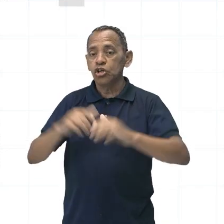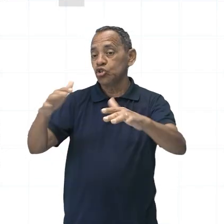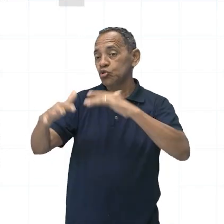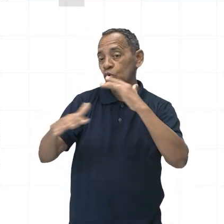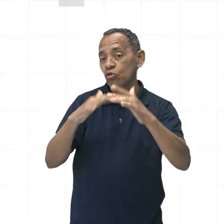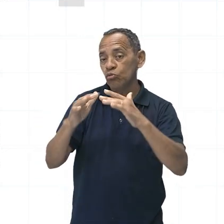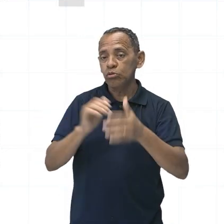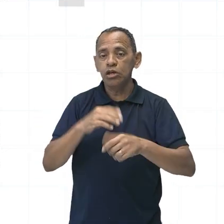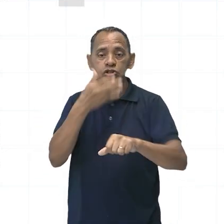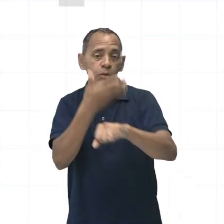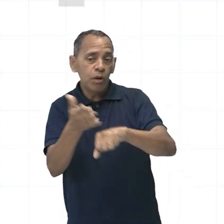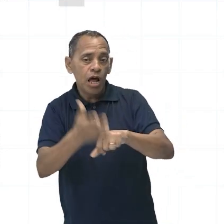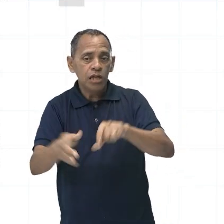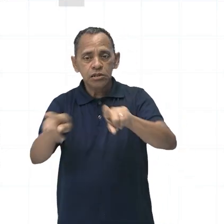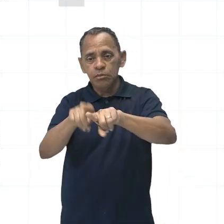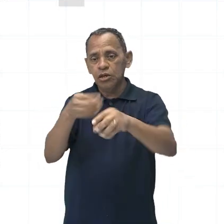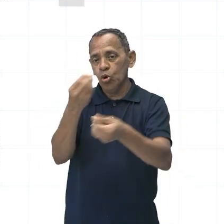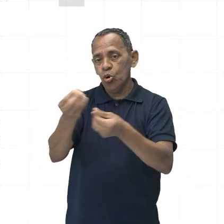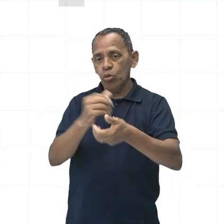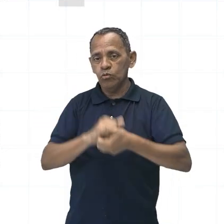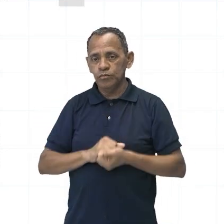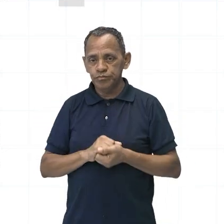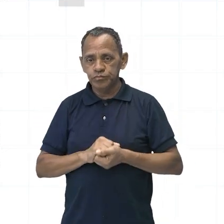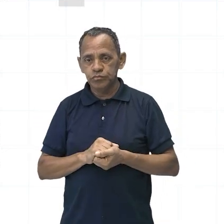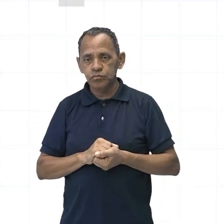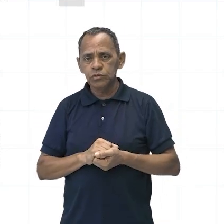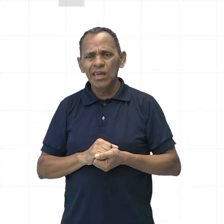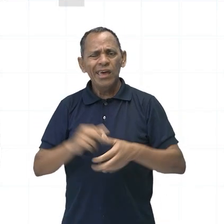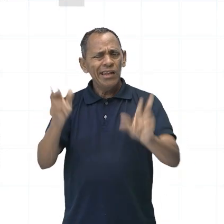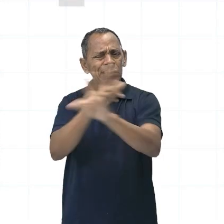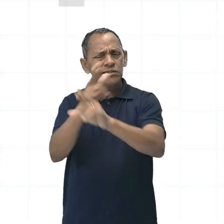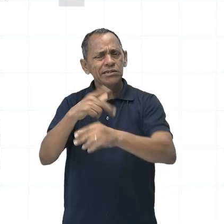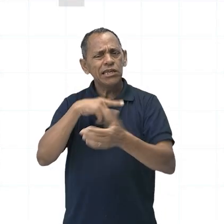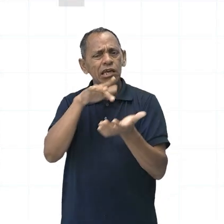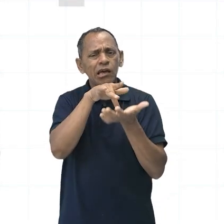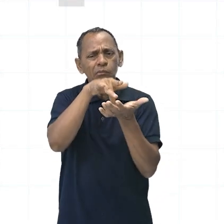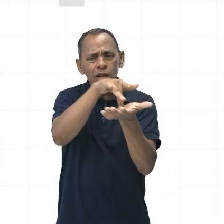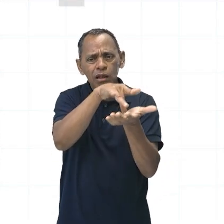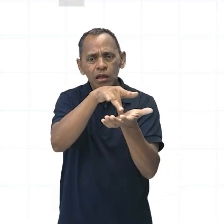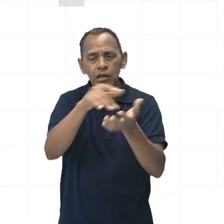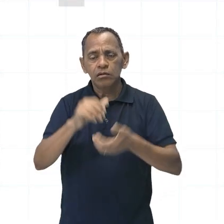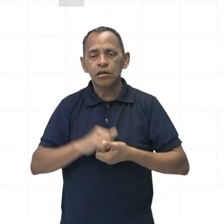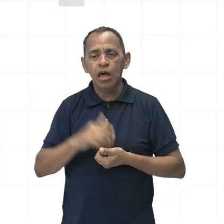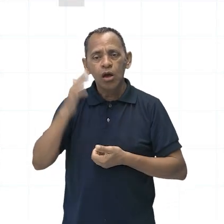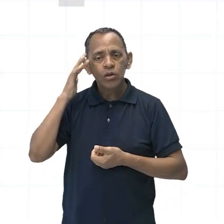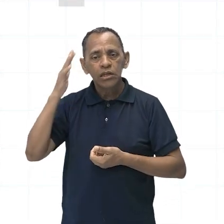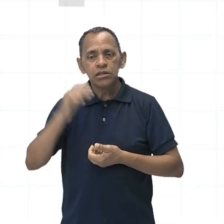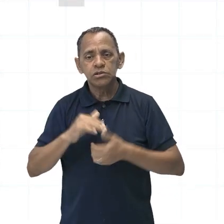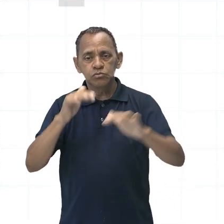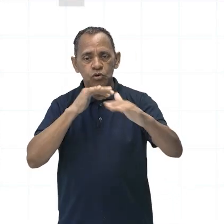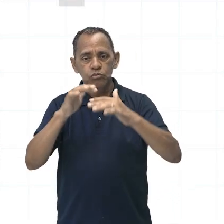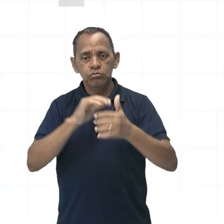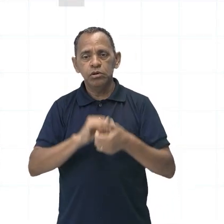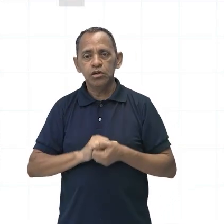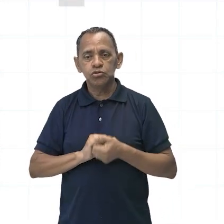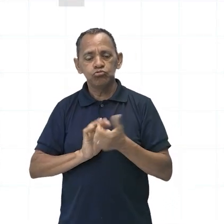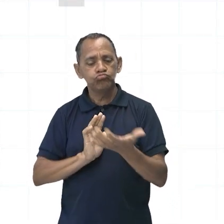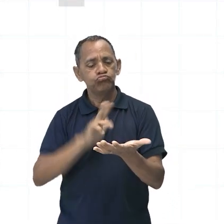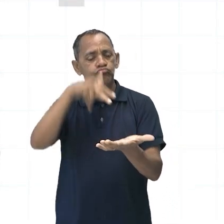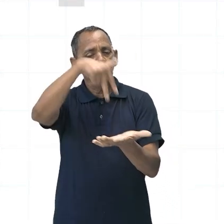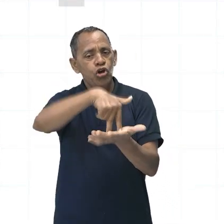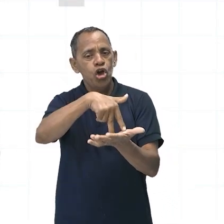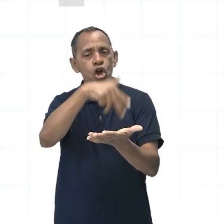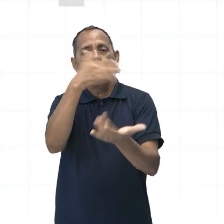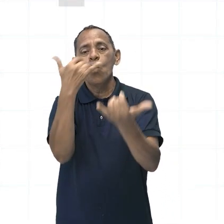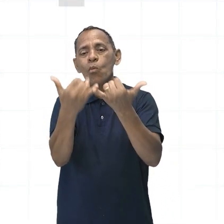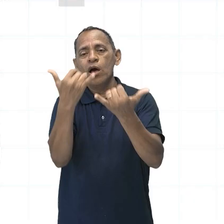essa leveza e fluidez associada ao bailarino? O que acontece? Os movimentos são projetados para parecer